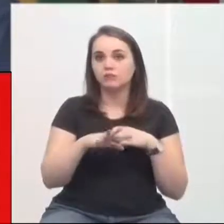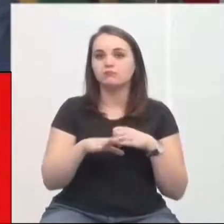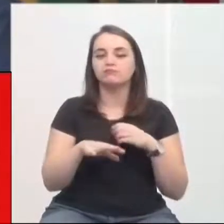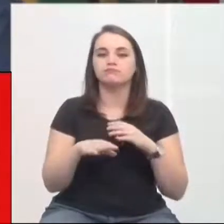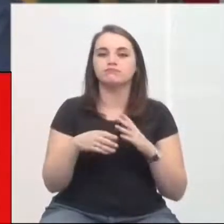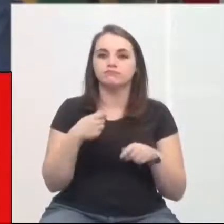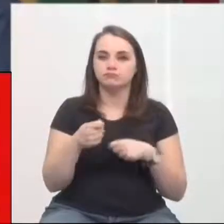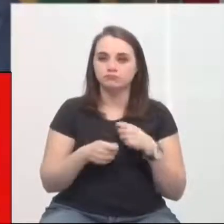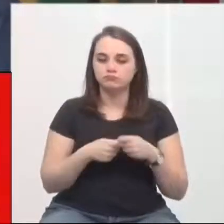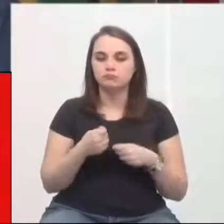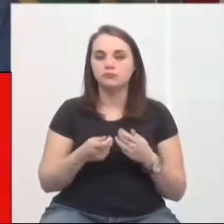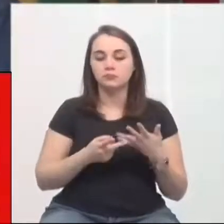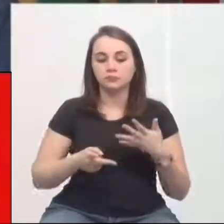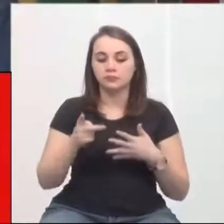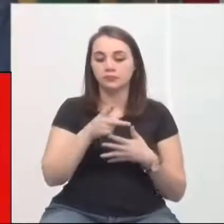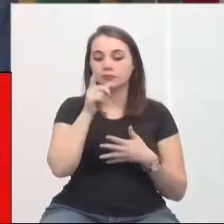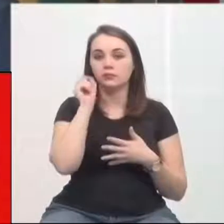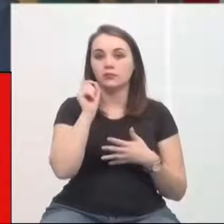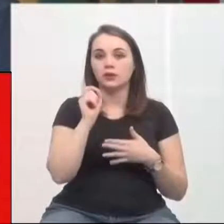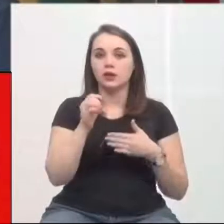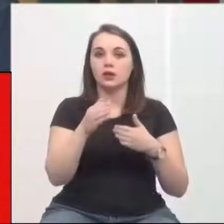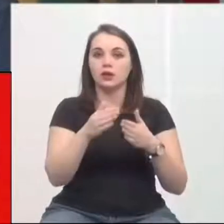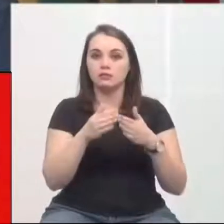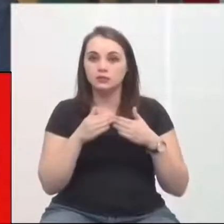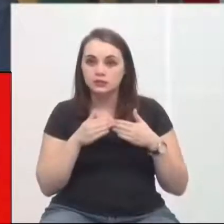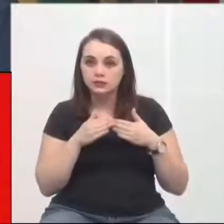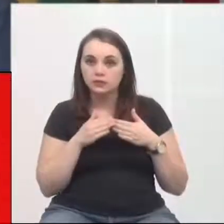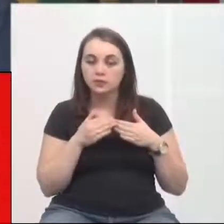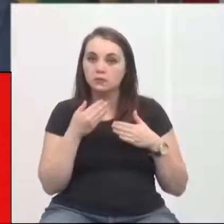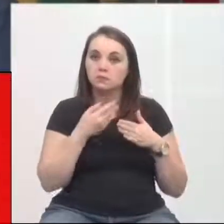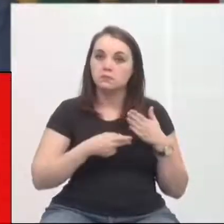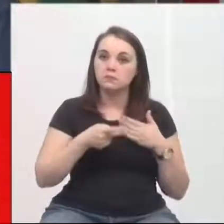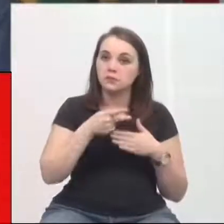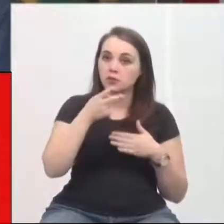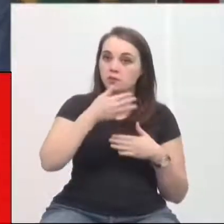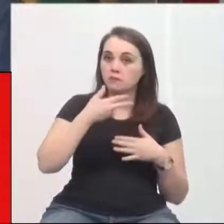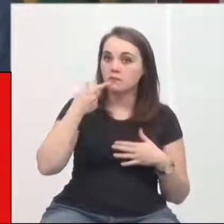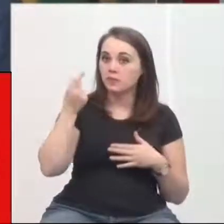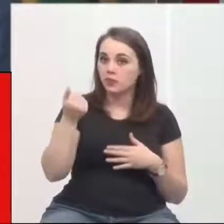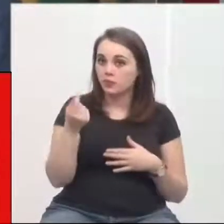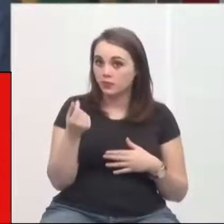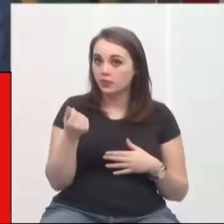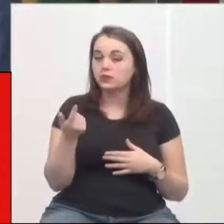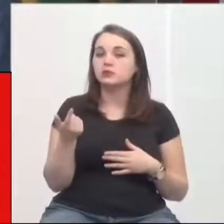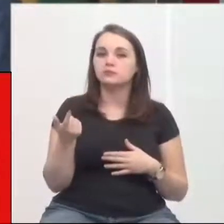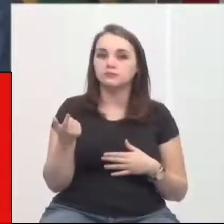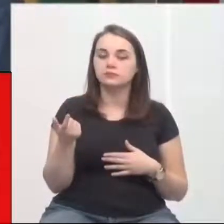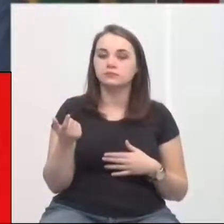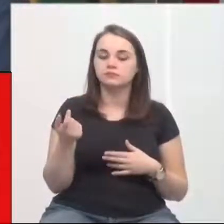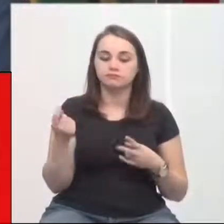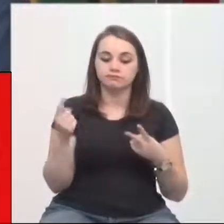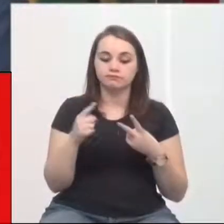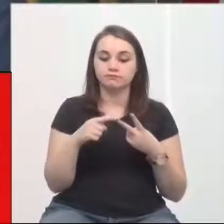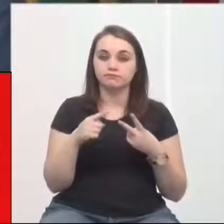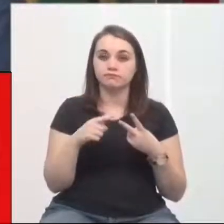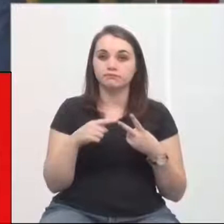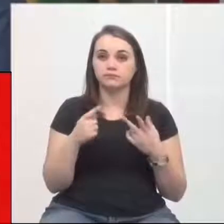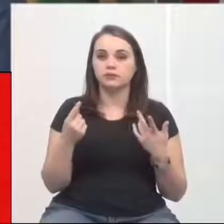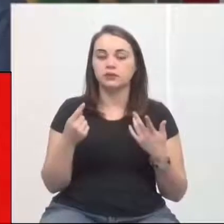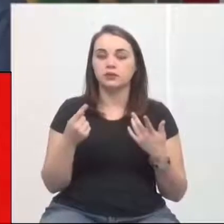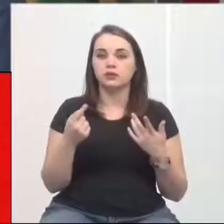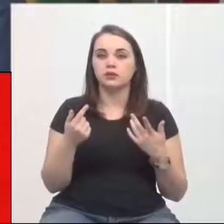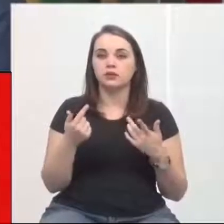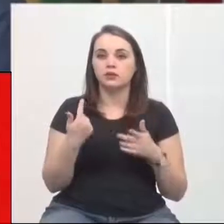dizer, priorizar a licitação, priorizar o melhor preço. E, segundo, o maior problema,